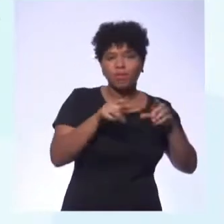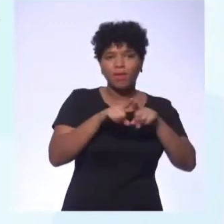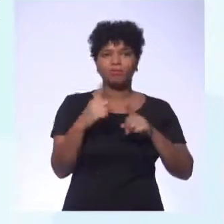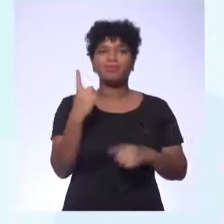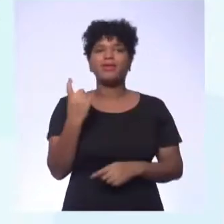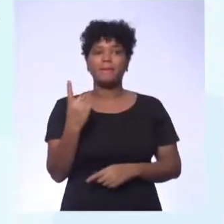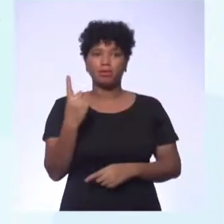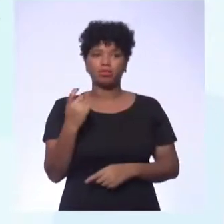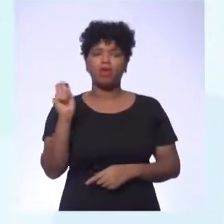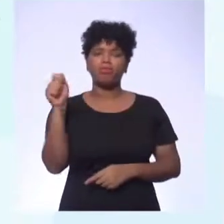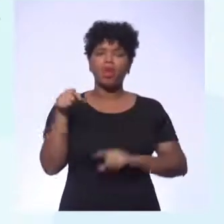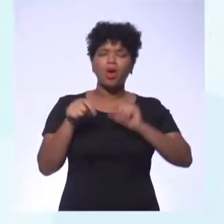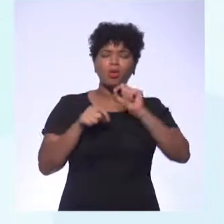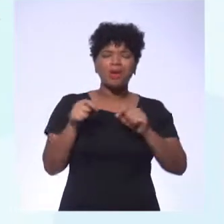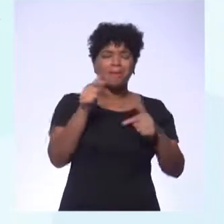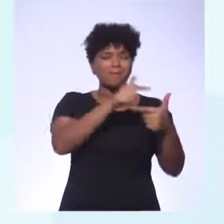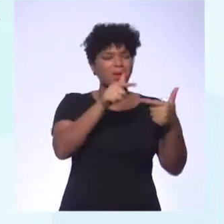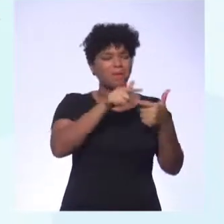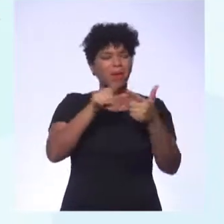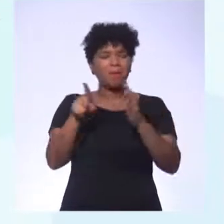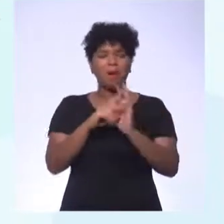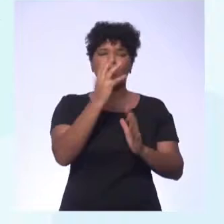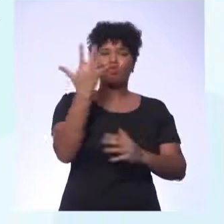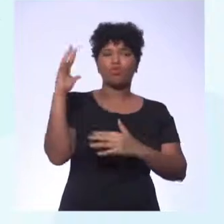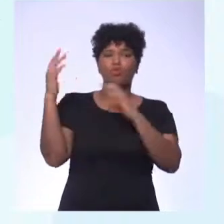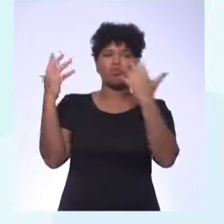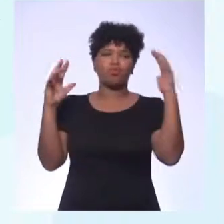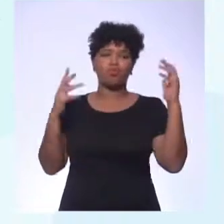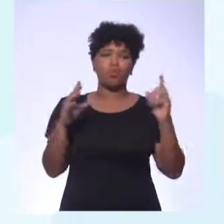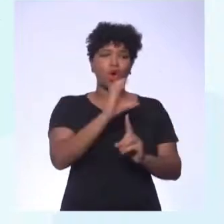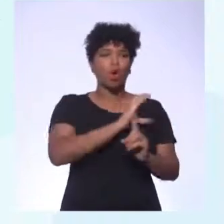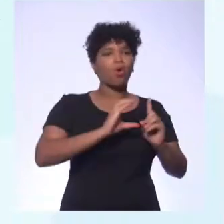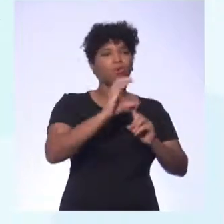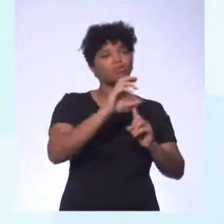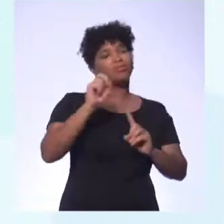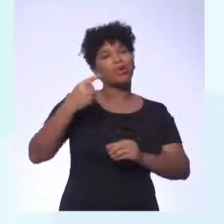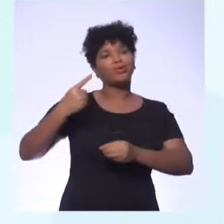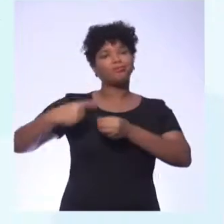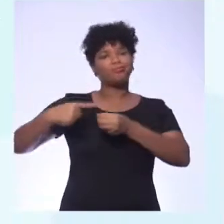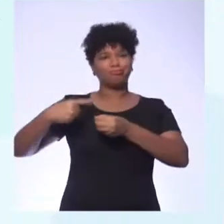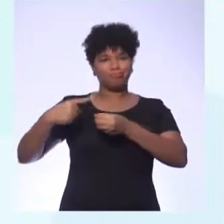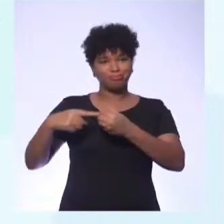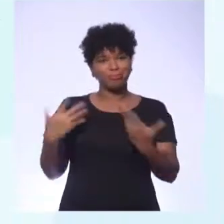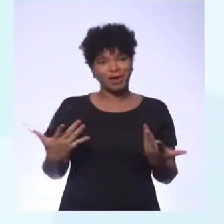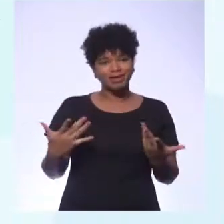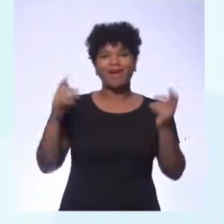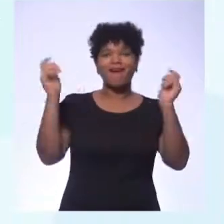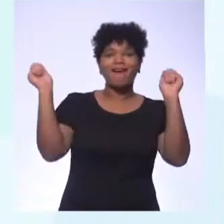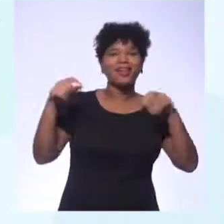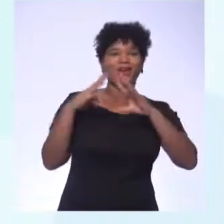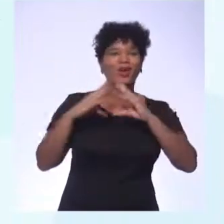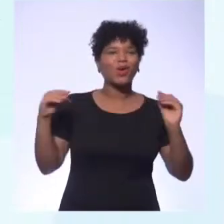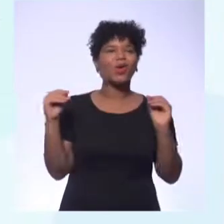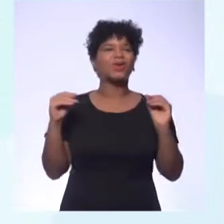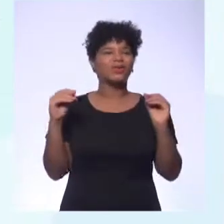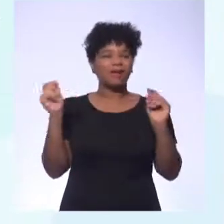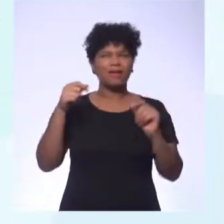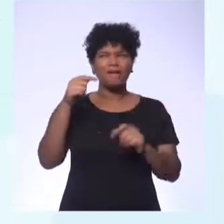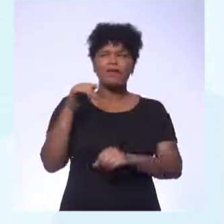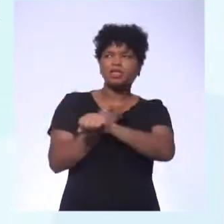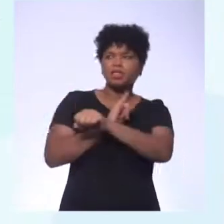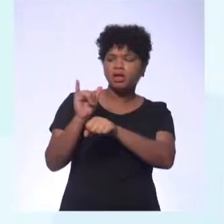a solução de problemas ambientais da comunidade e ou da cidade, com base na análise de ações de